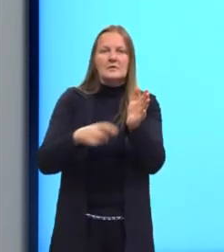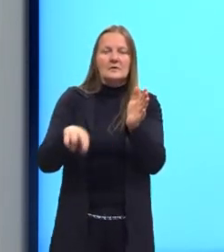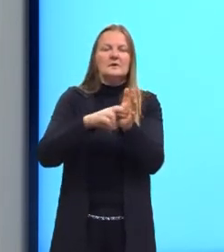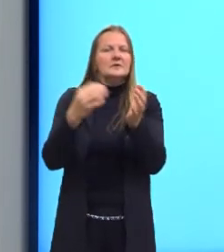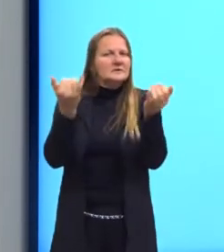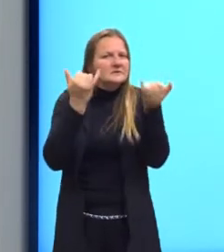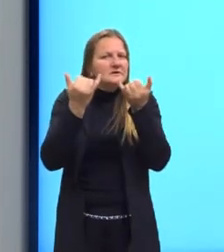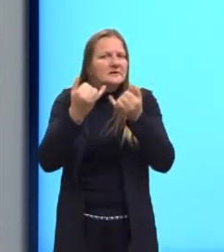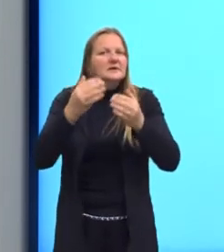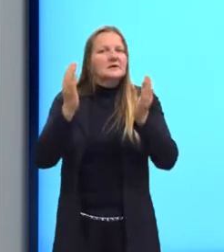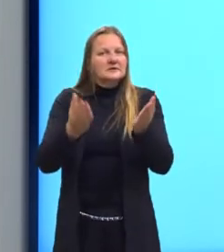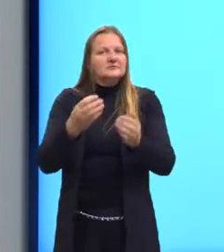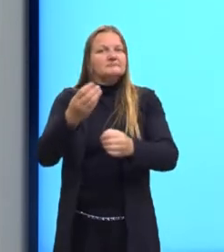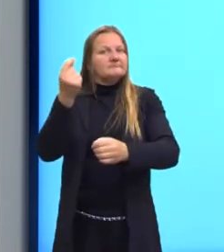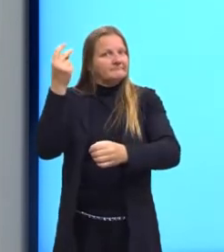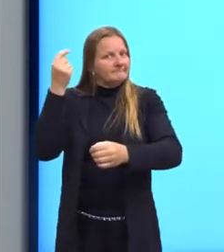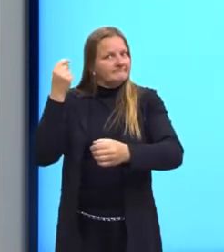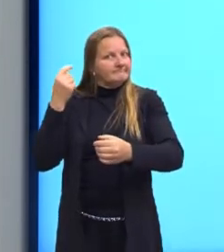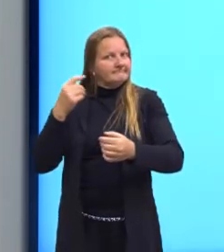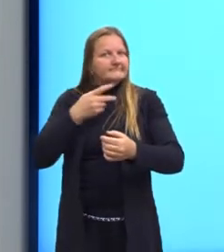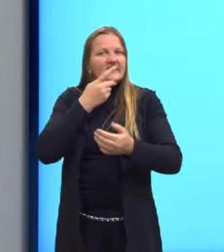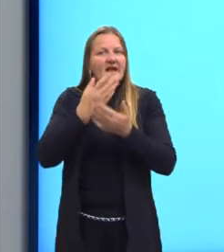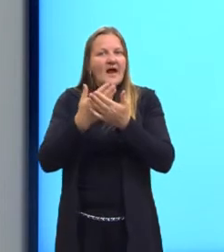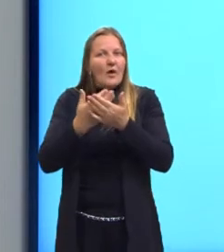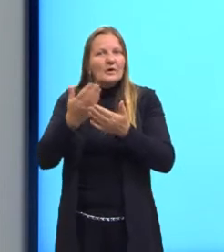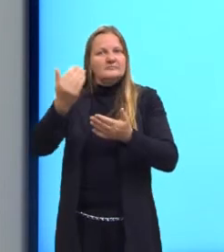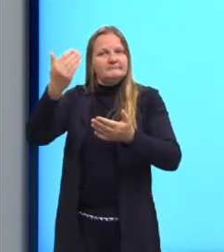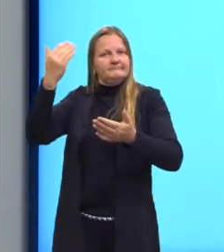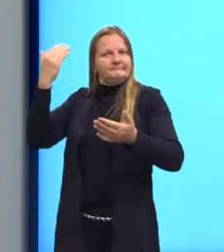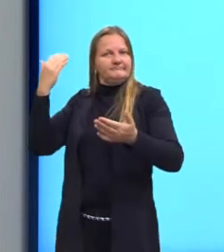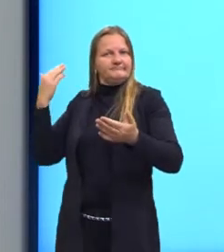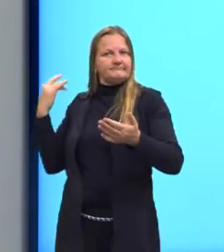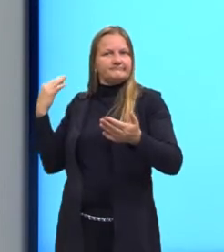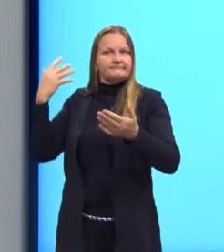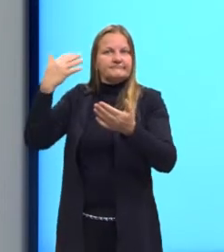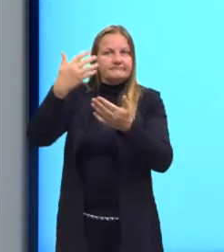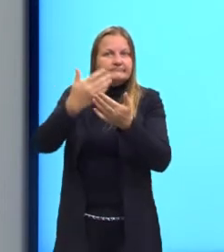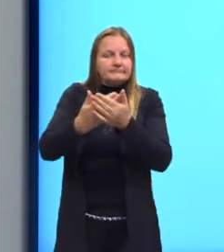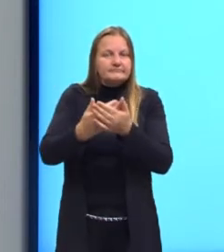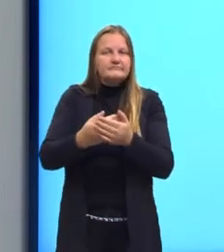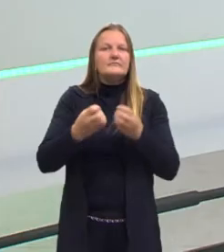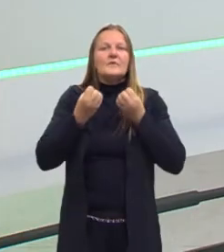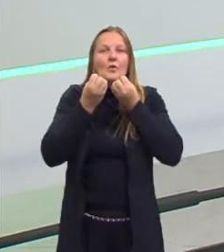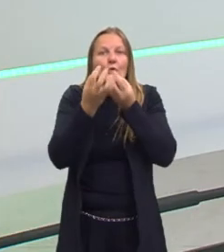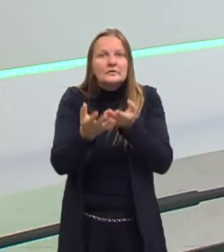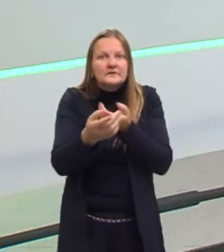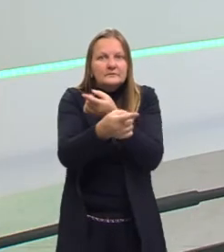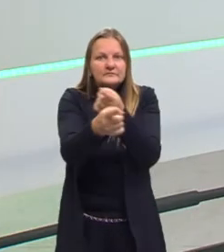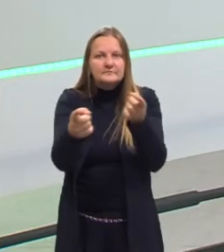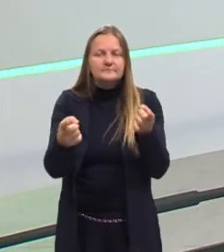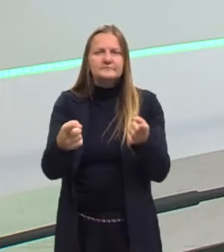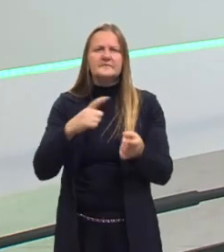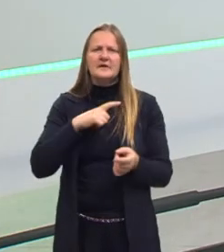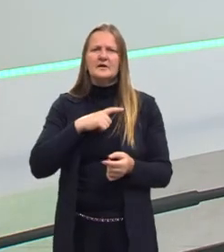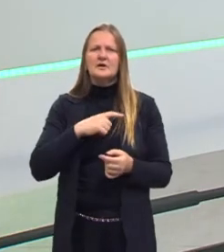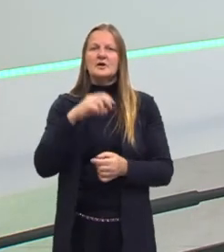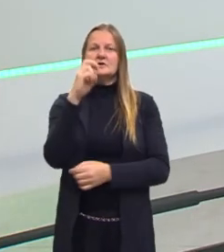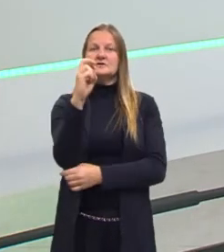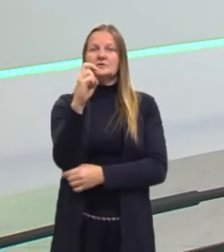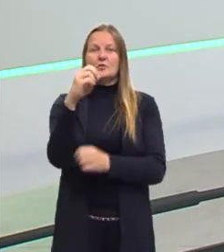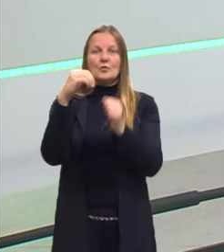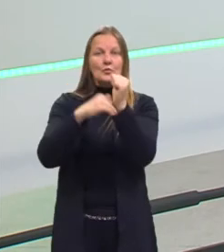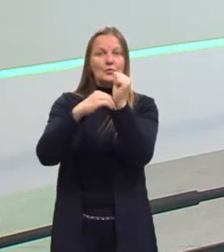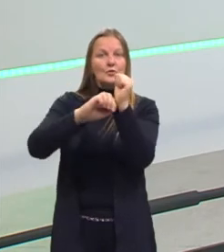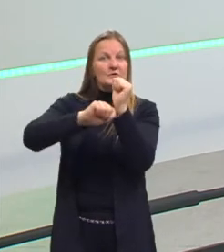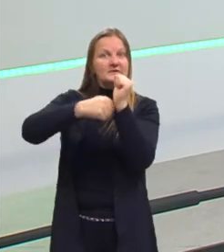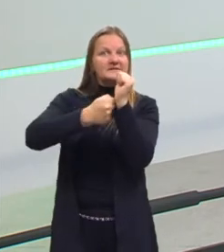informações vamos lembrar de algumas aulas anteriores em que eu contei para vocês os cinco Segredos